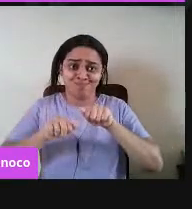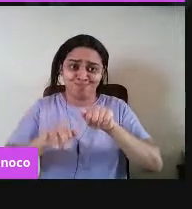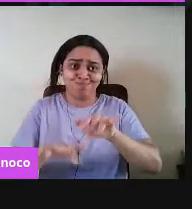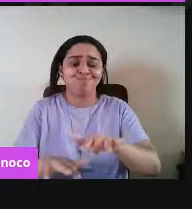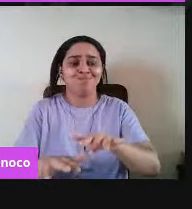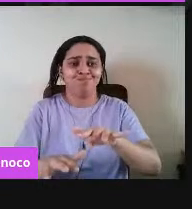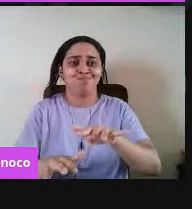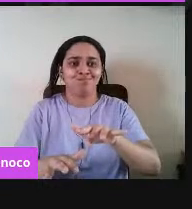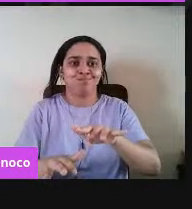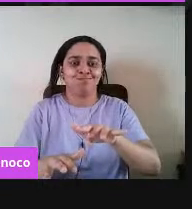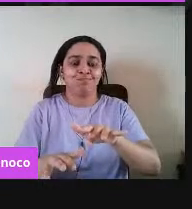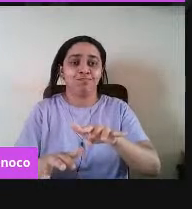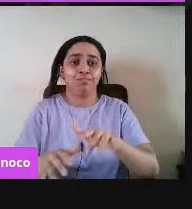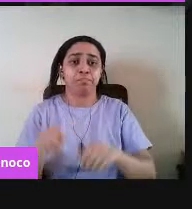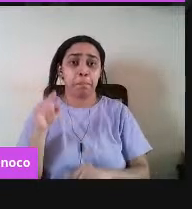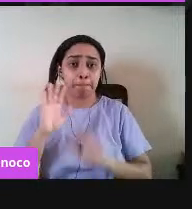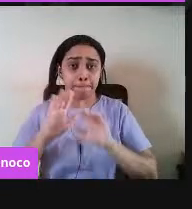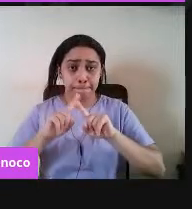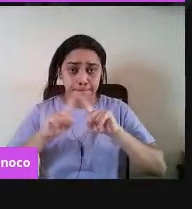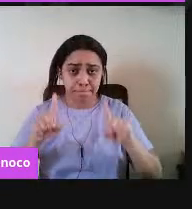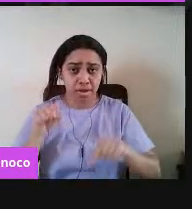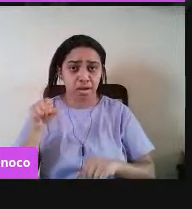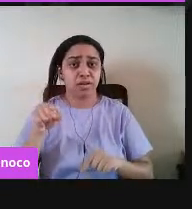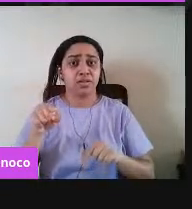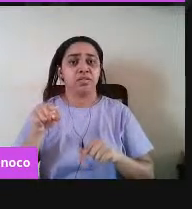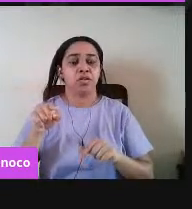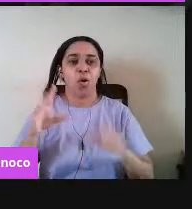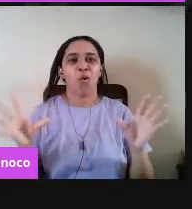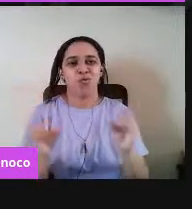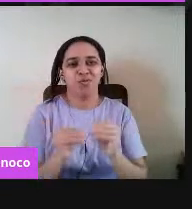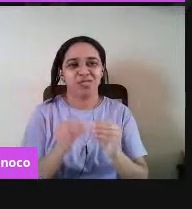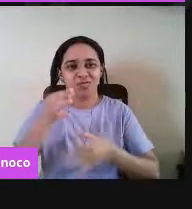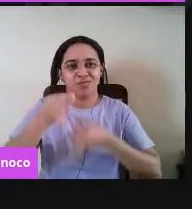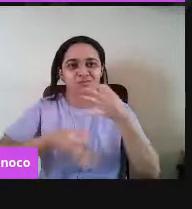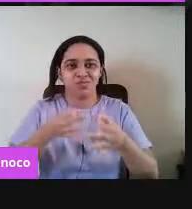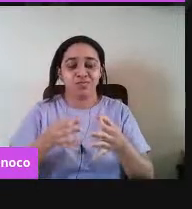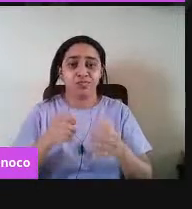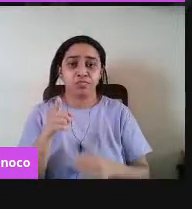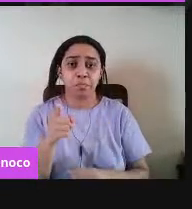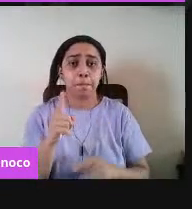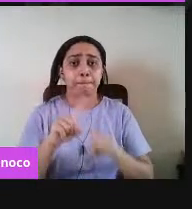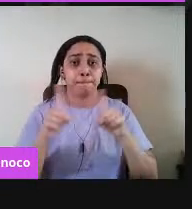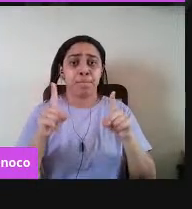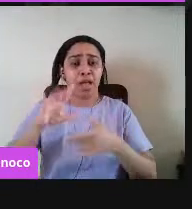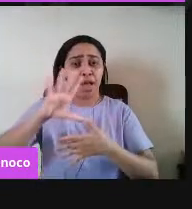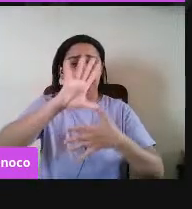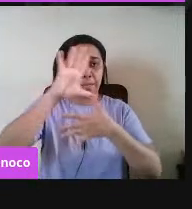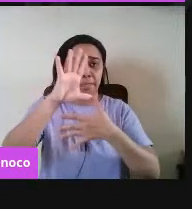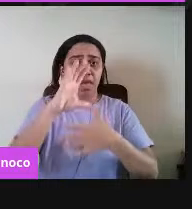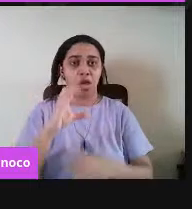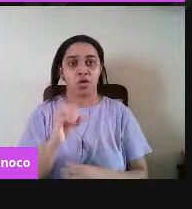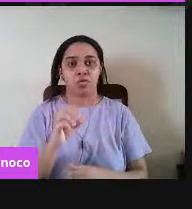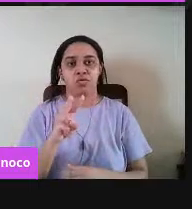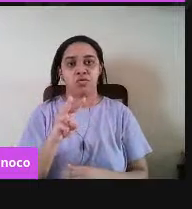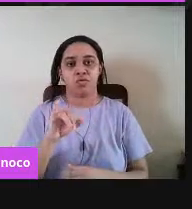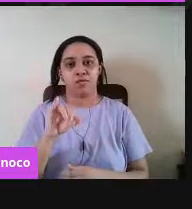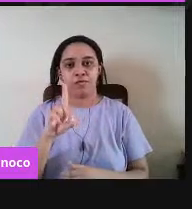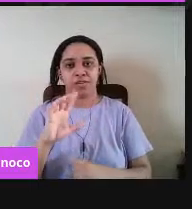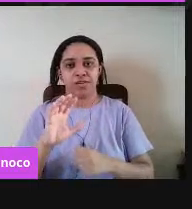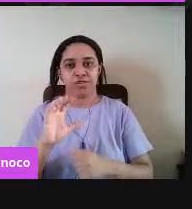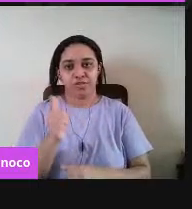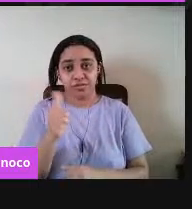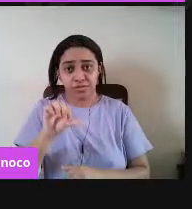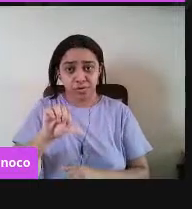é nas Américas que a COVID-19 apresenta os piores indicadores, sobretudo nos Estados Unidos e no